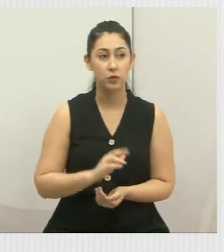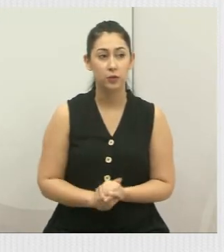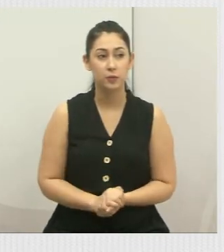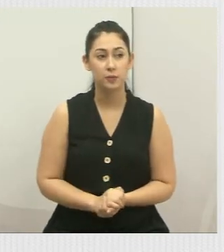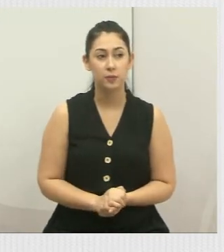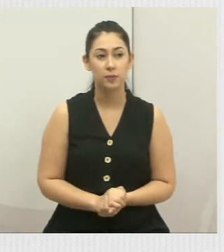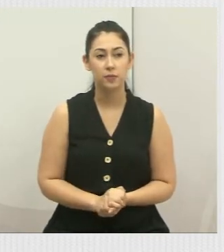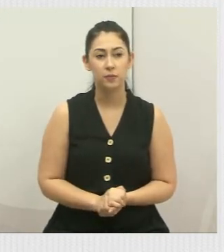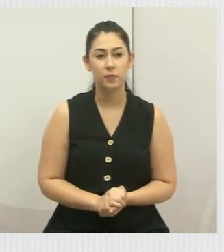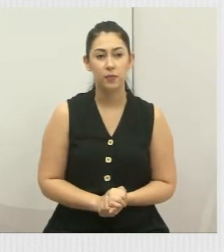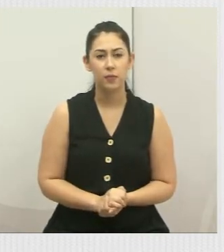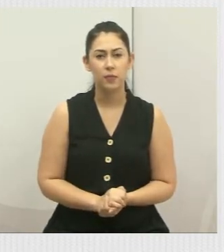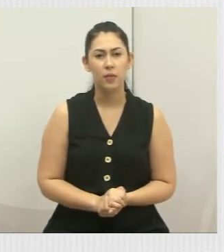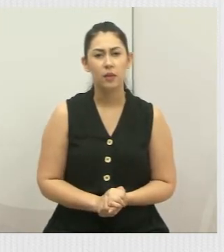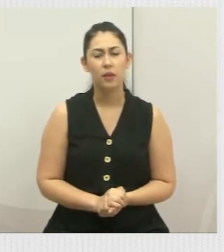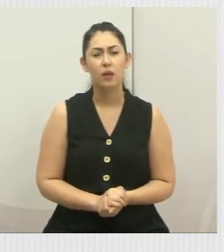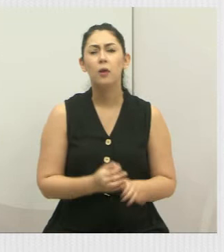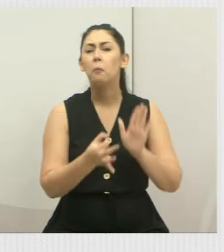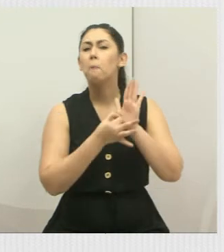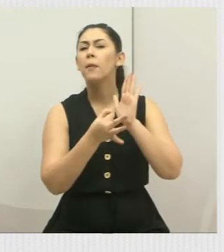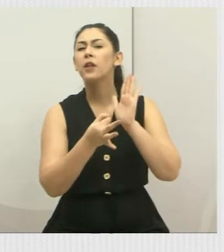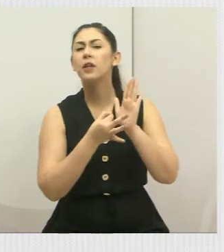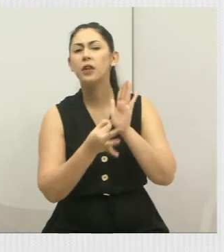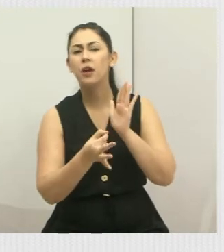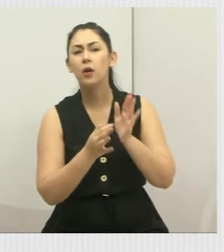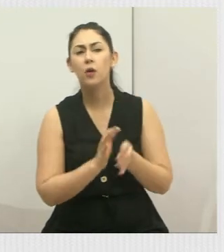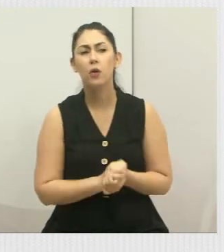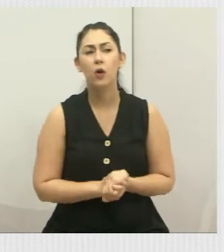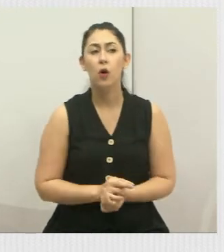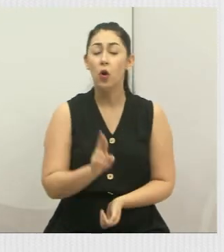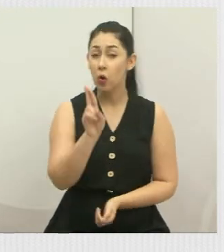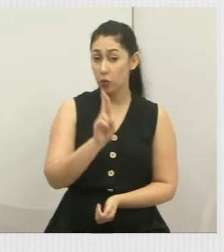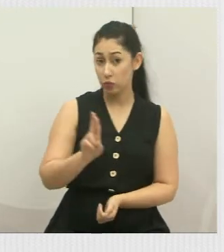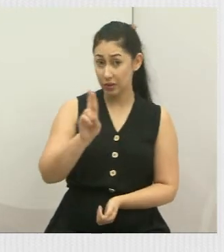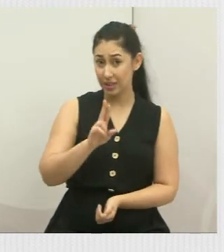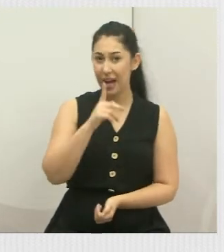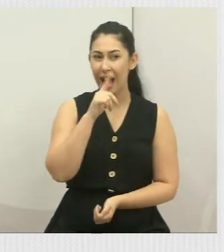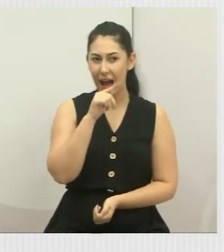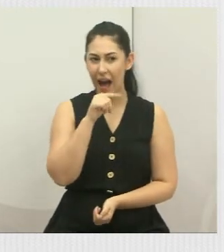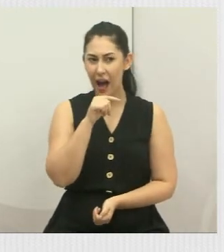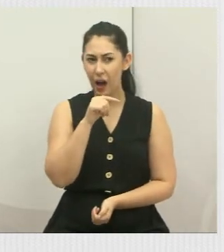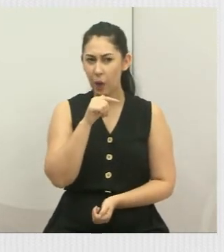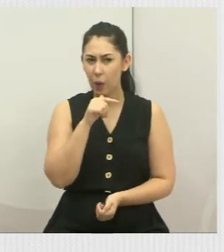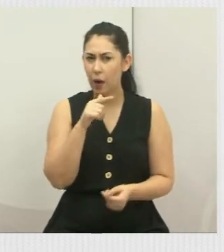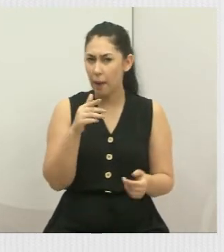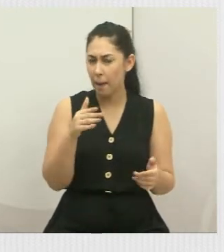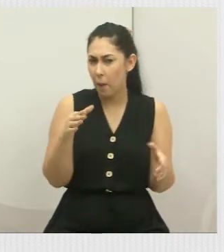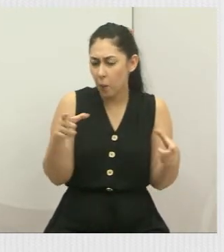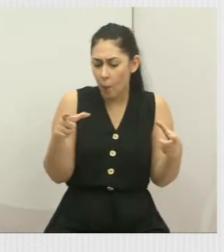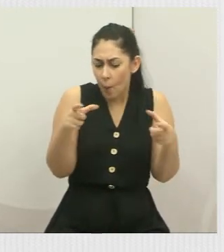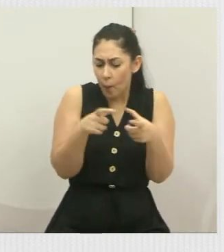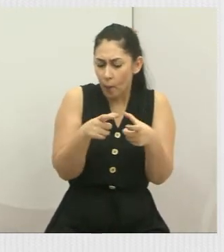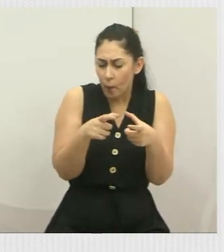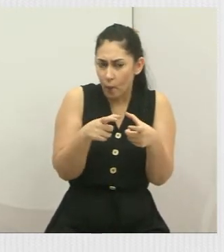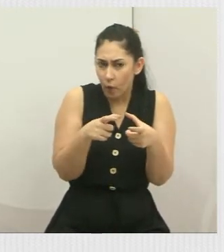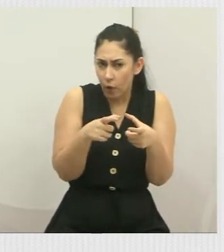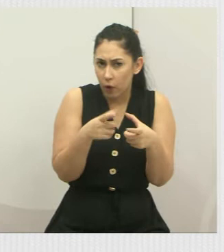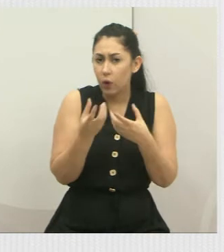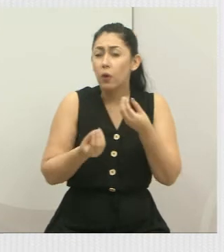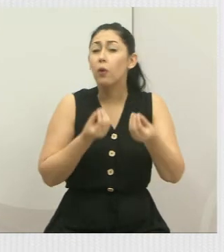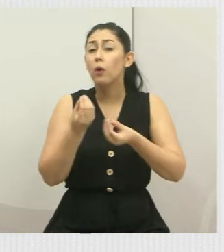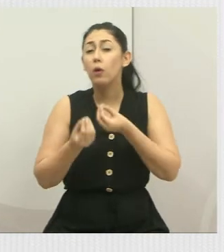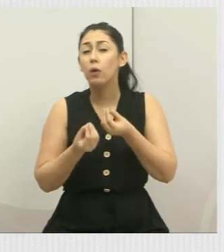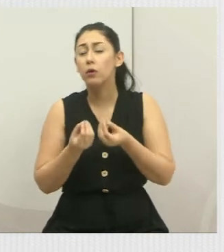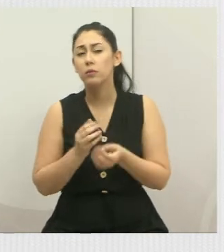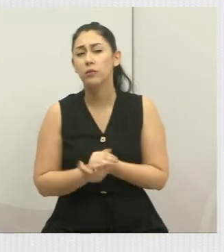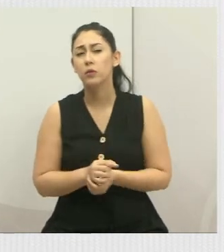Como você avalia o uso racional de água aqui no município, ou se você preferir no seu bairro?